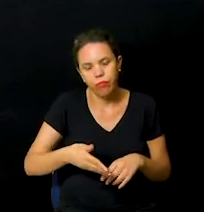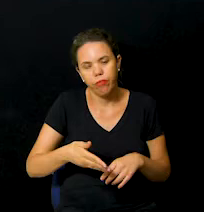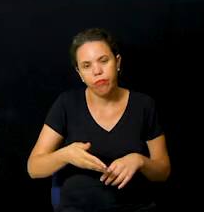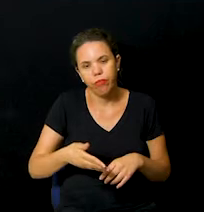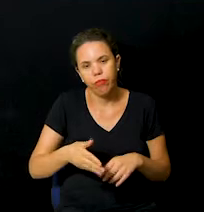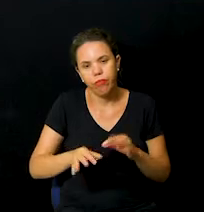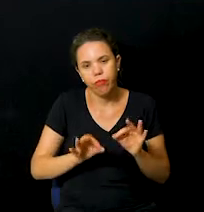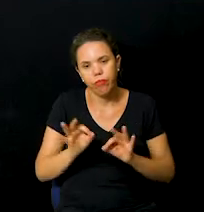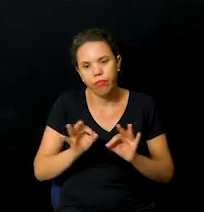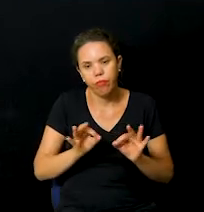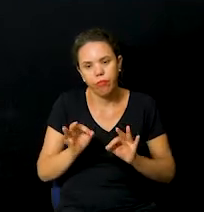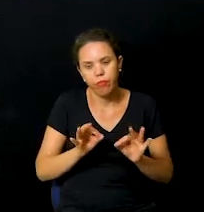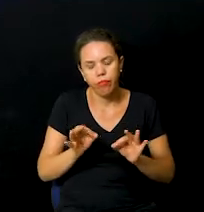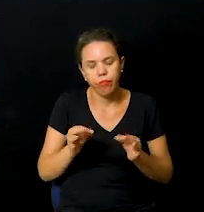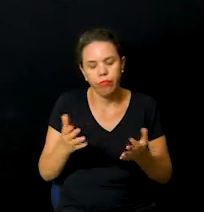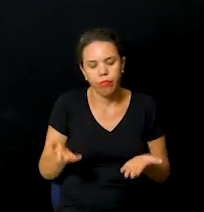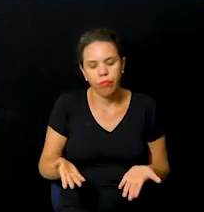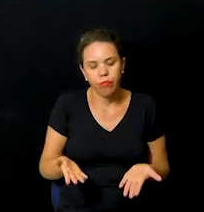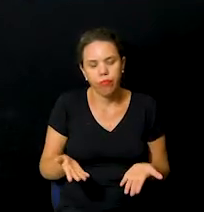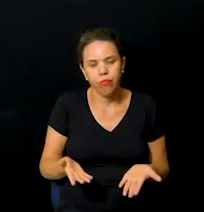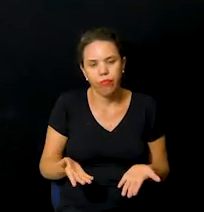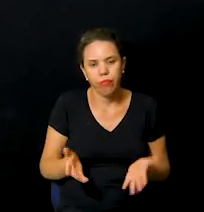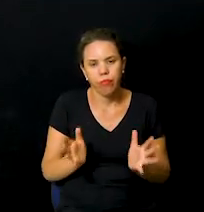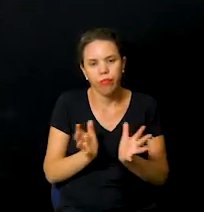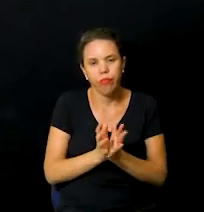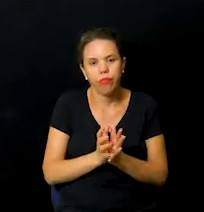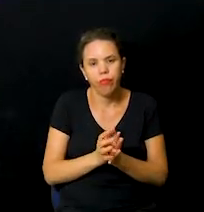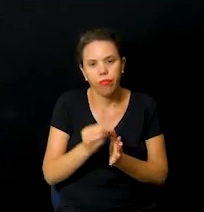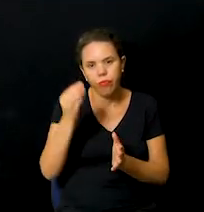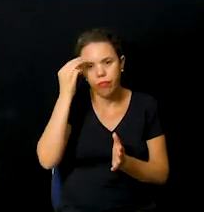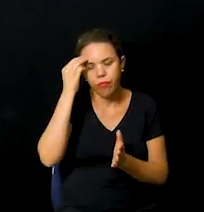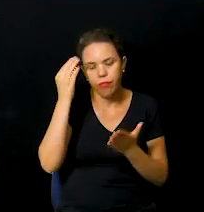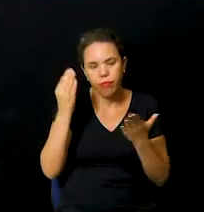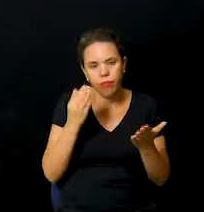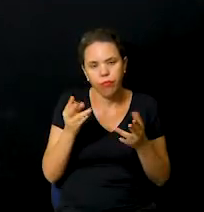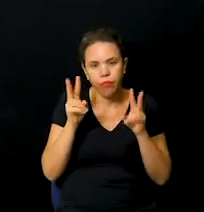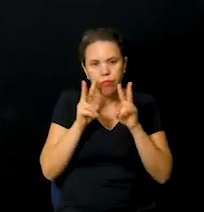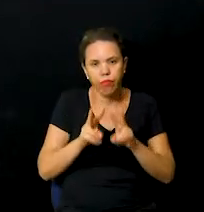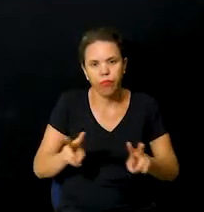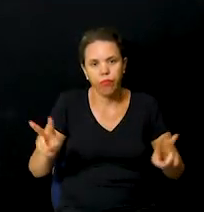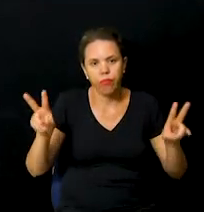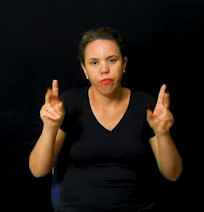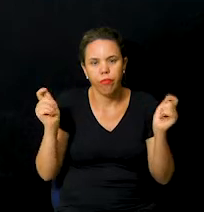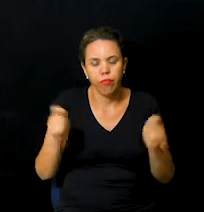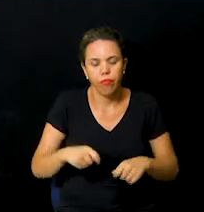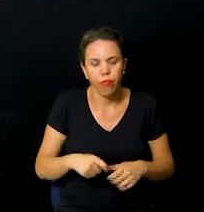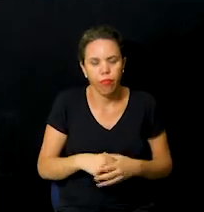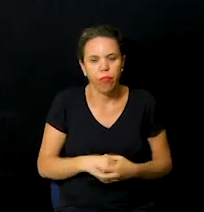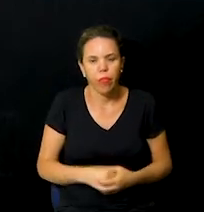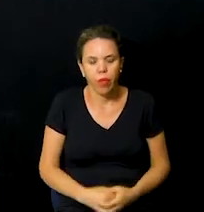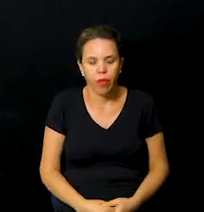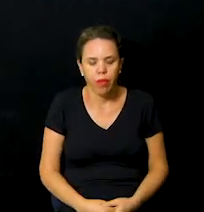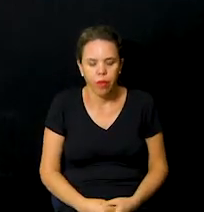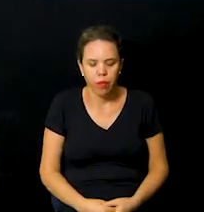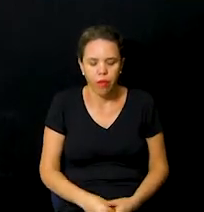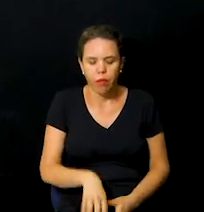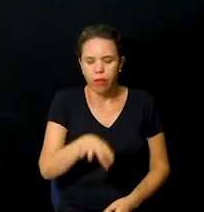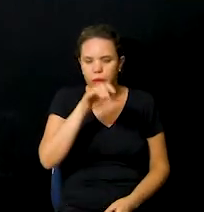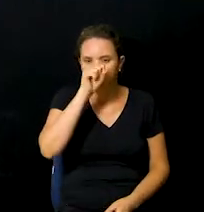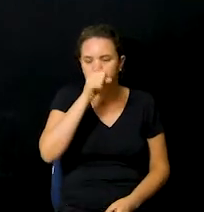quintas-feiras eu faço graciosamente, né? A gente tem um grupo aqui de mentalização, que são as visualizações poderosas. Para